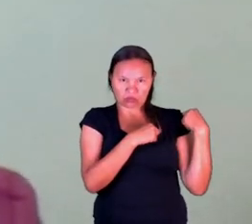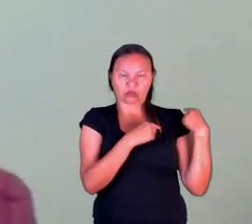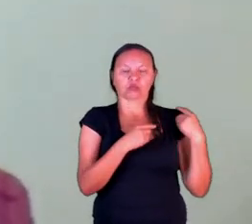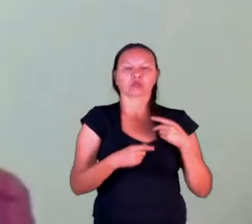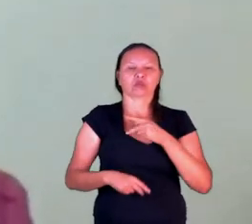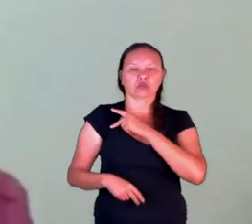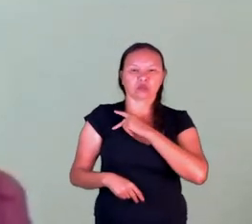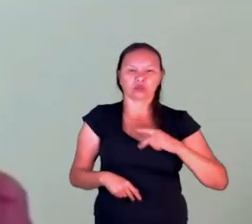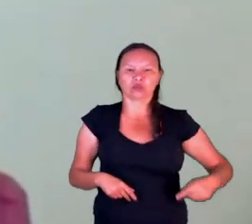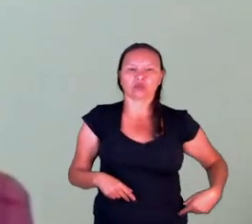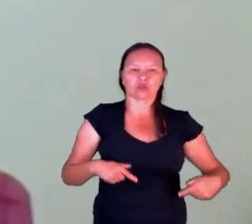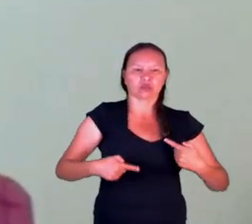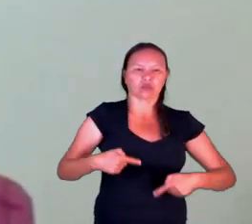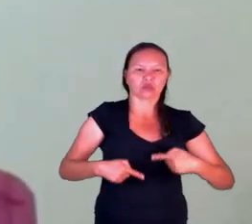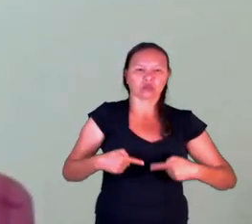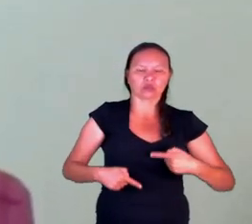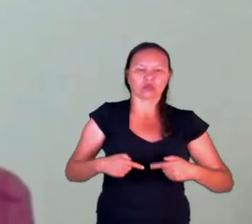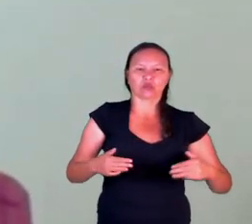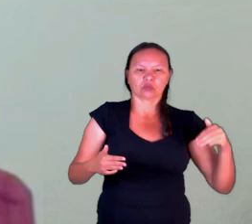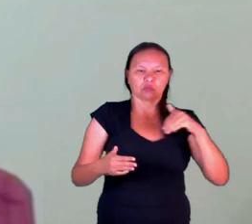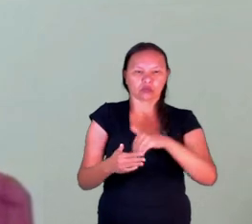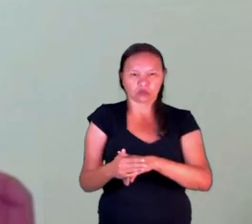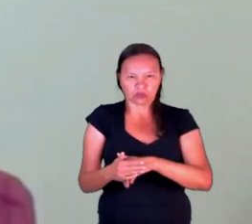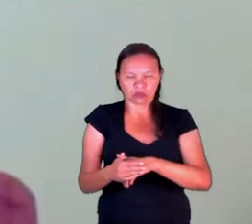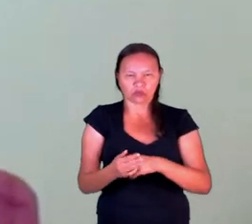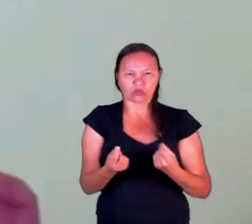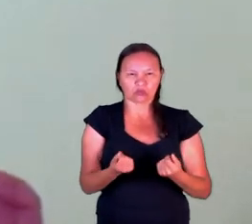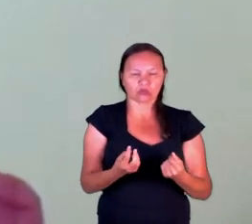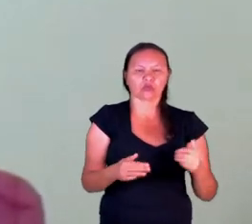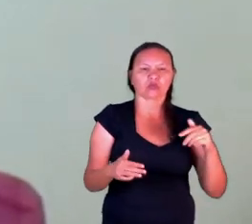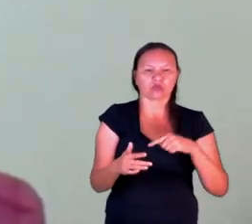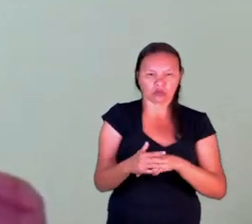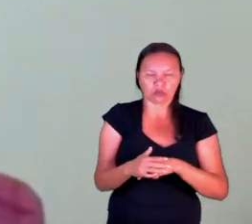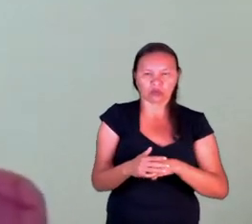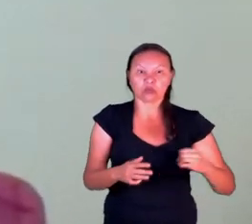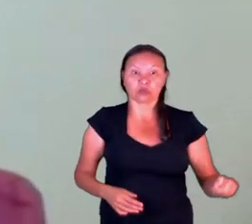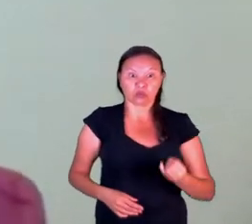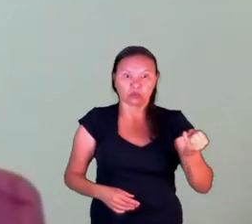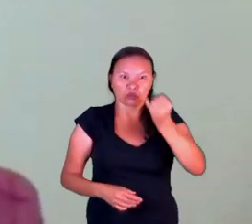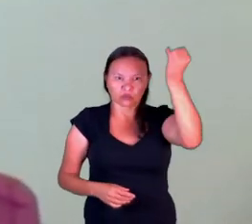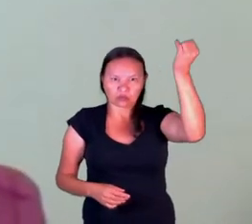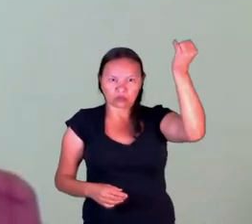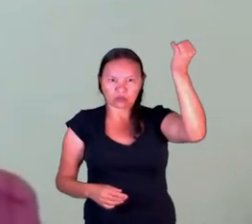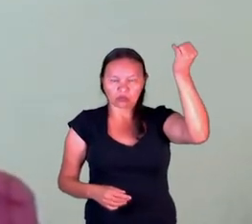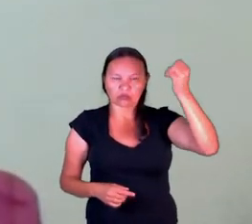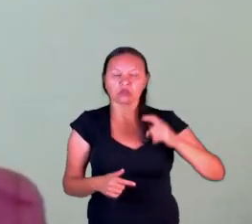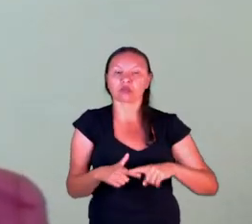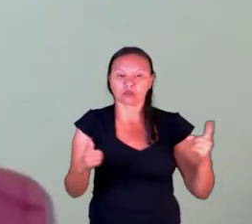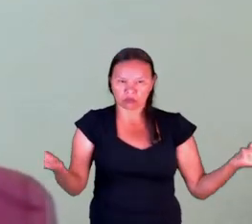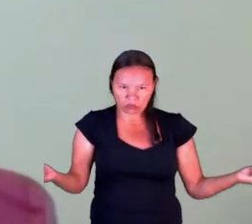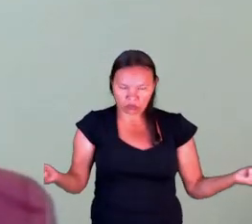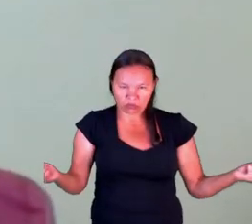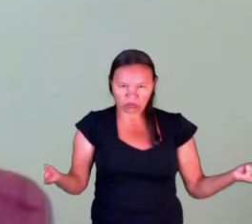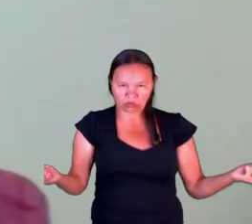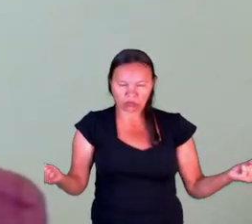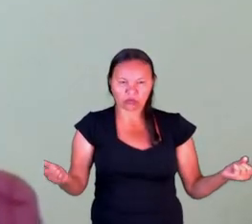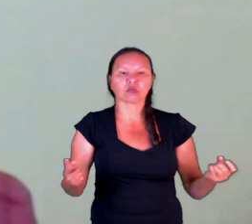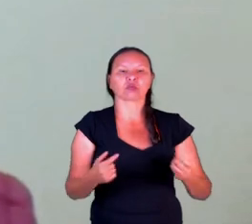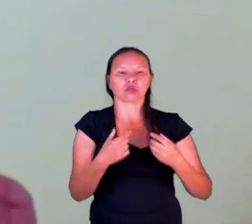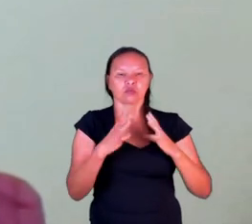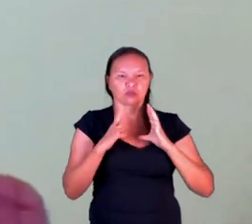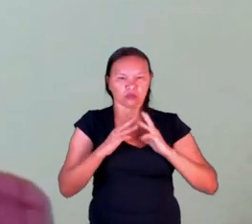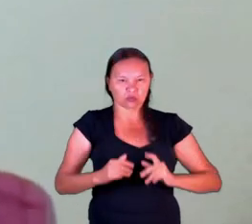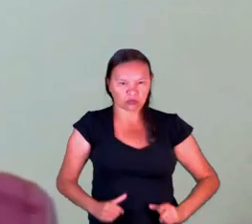política fosse eh inserida no orçamento como uma política prioritária porque inerente à dignidade humana